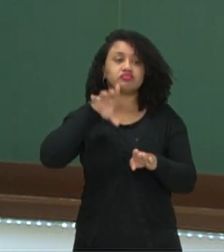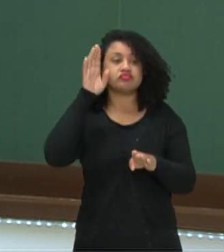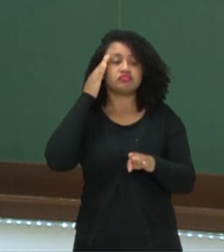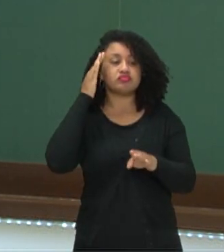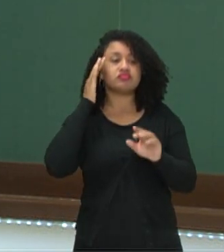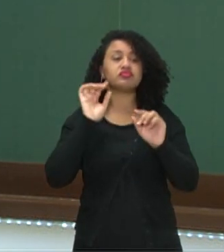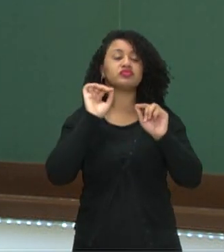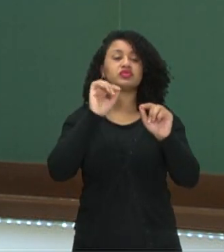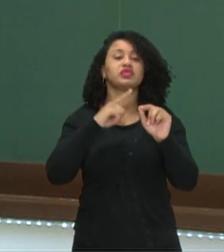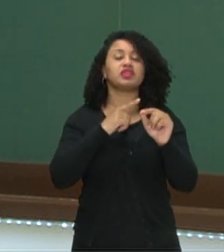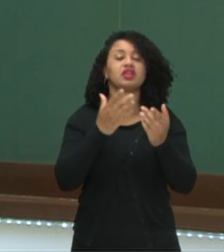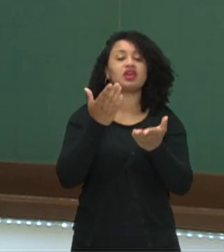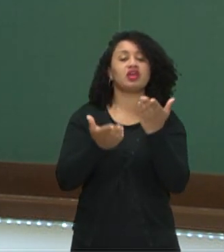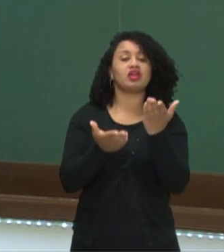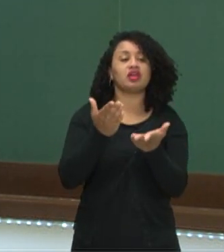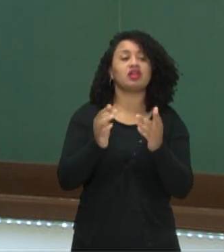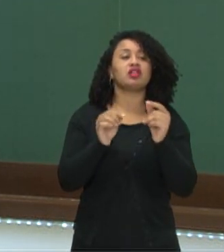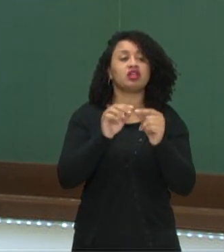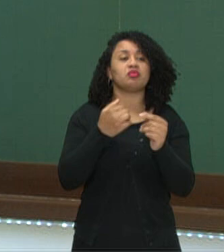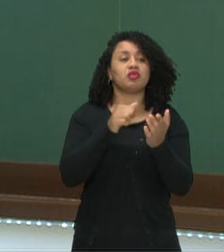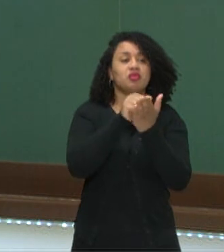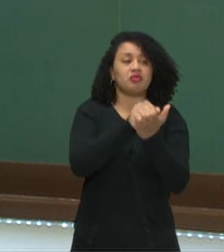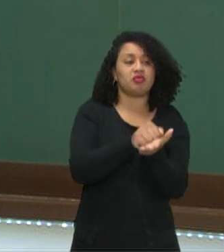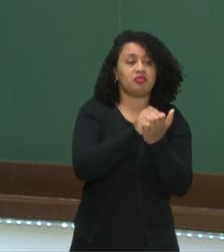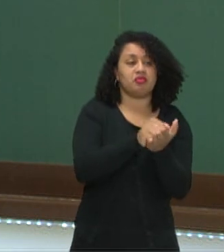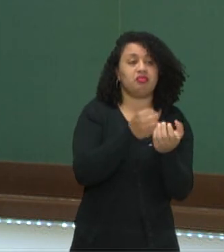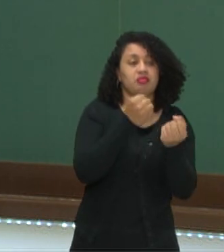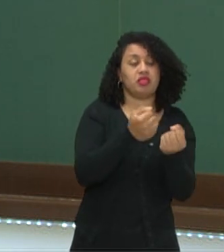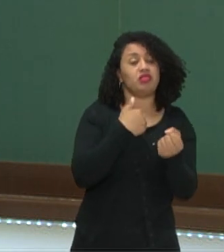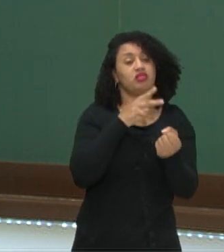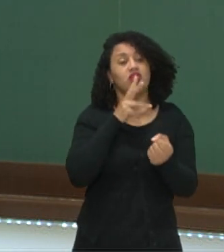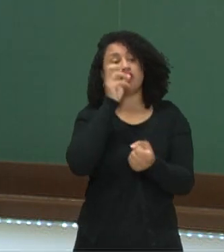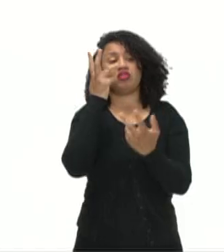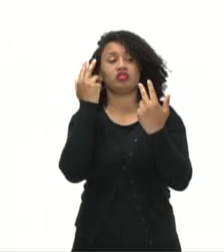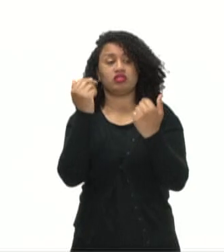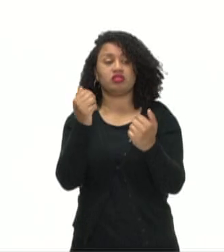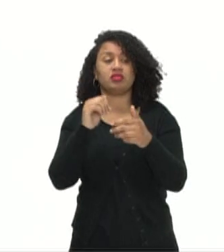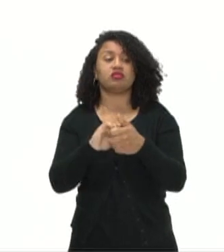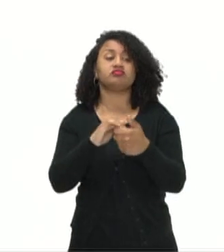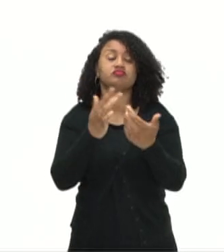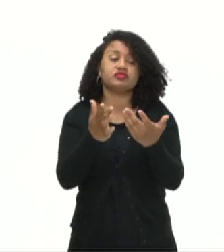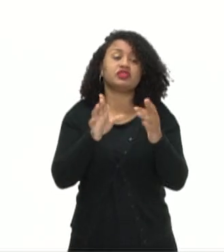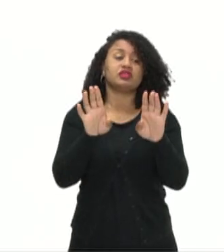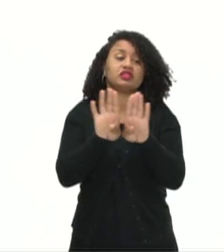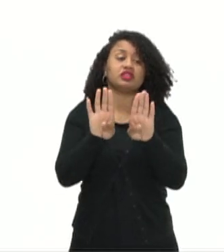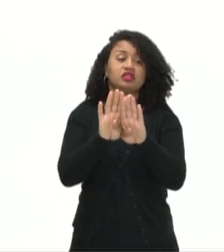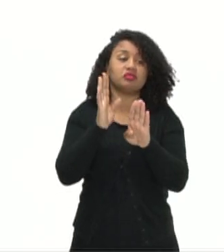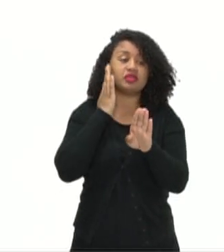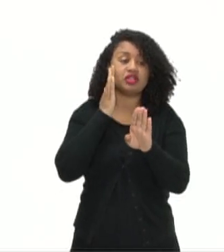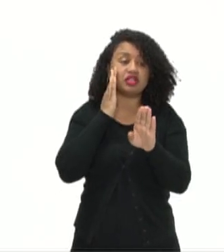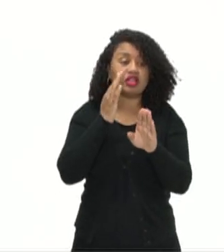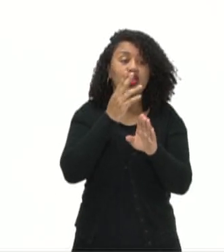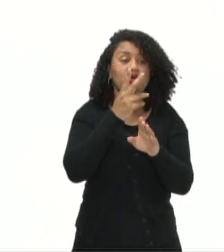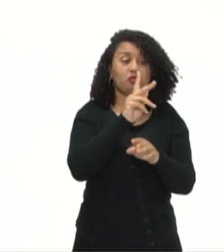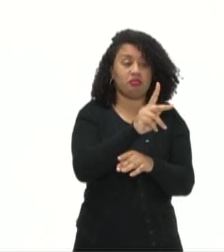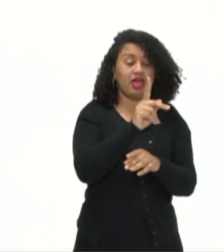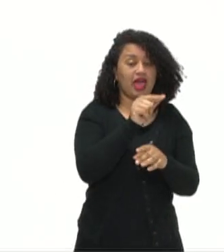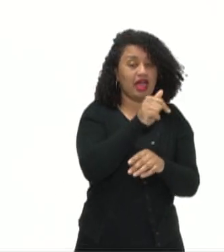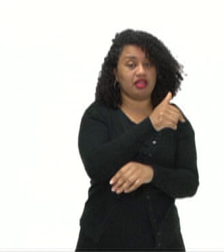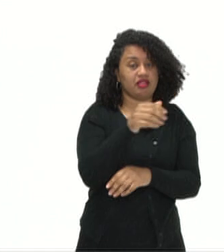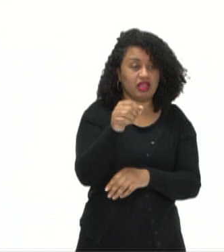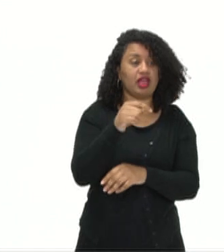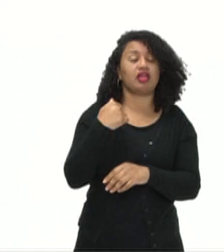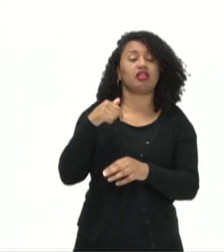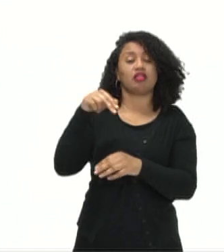situação se encontra em equilíbrio a força-peso com a força normal. Então eu posso dizer que como o peso vale 100, a